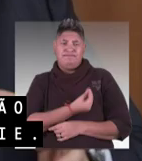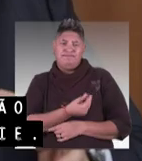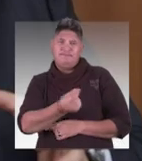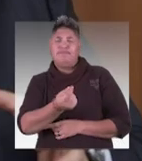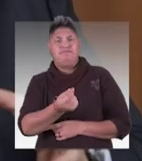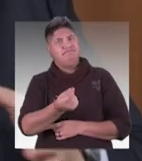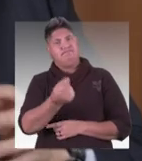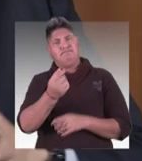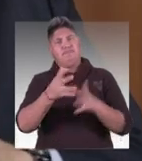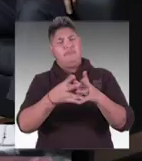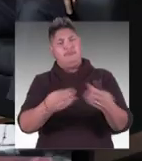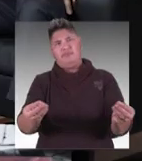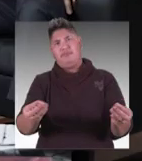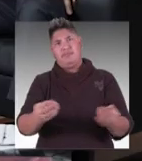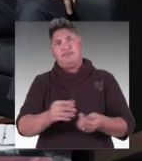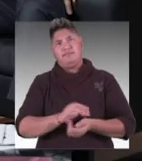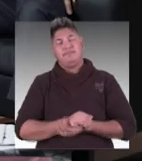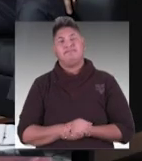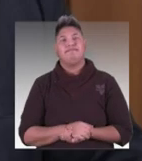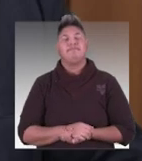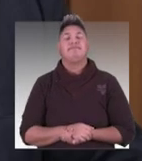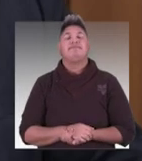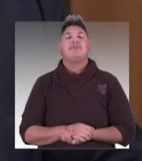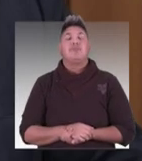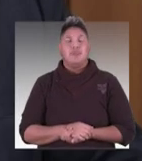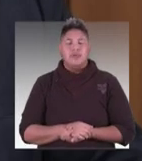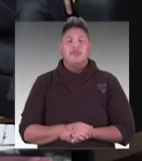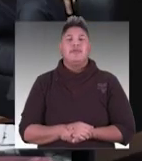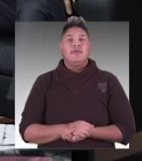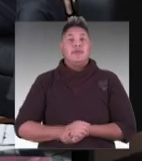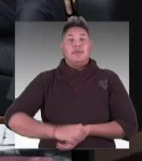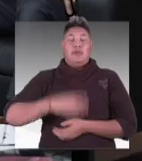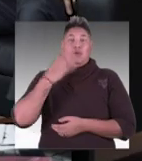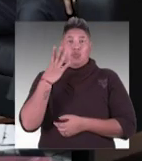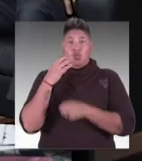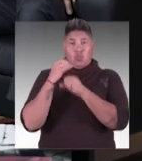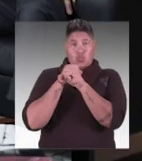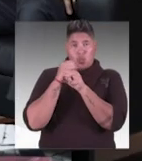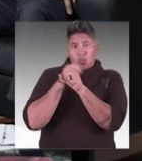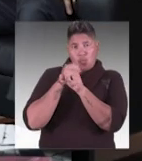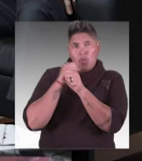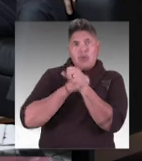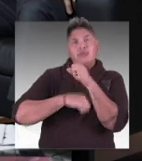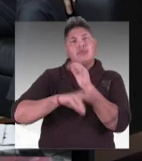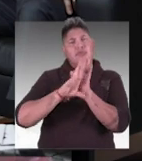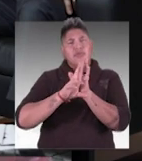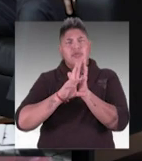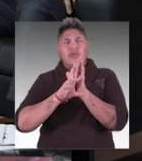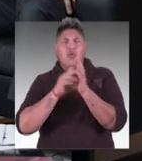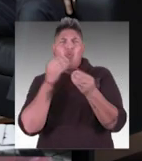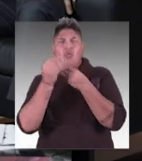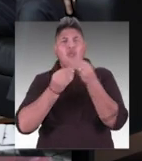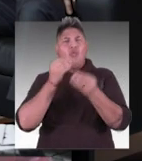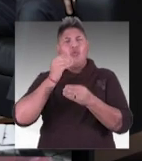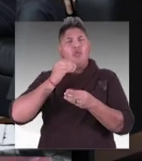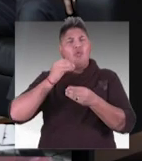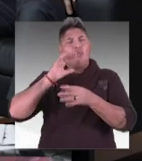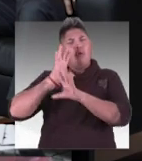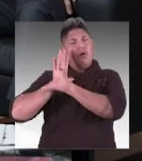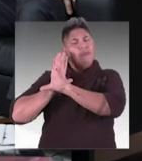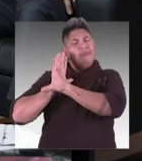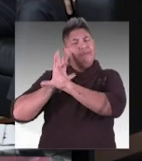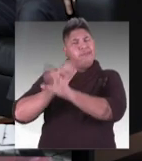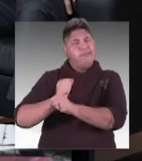barbárie. Foram 4 anos à frente do MPT. Qual balanço o senhor faz da